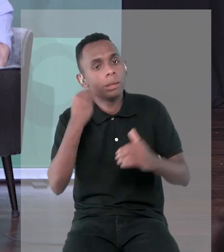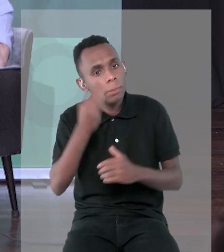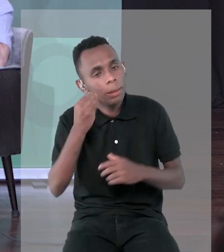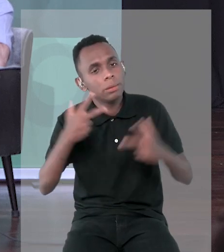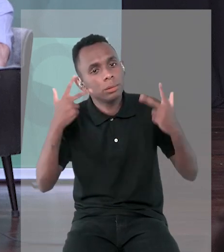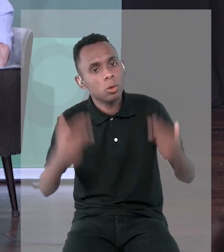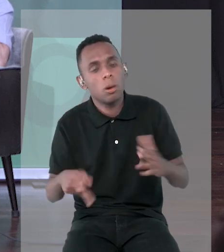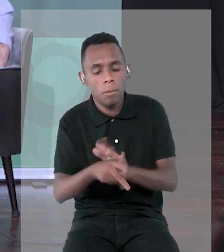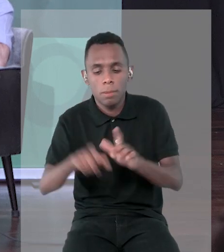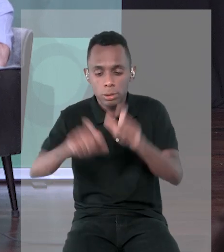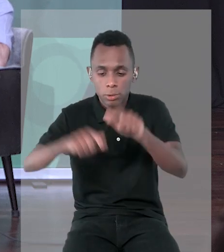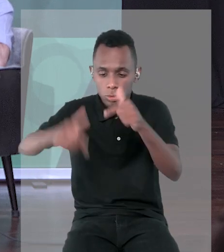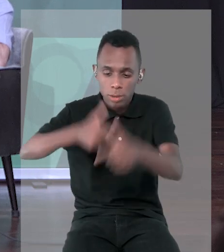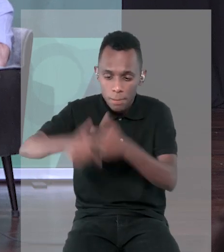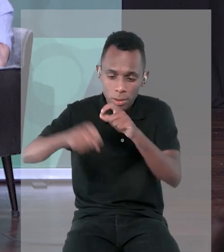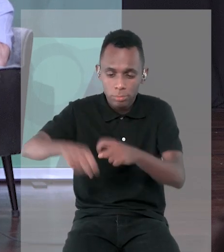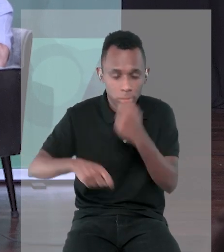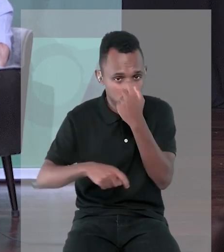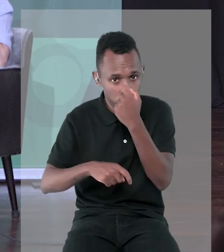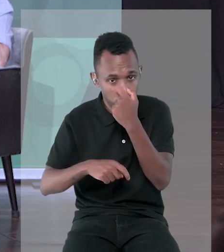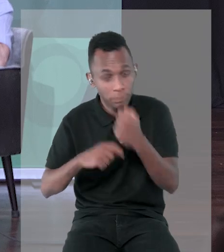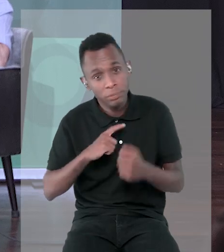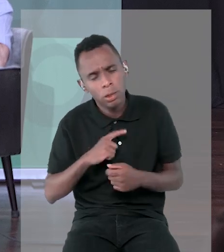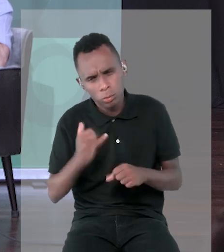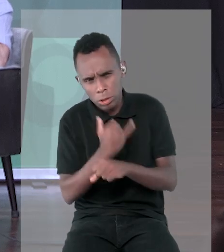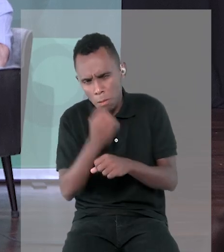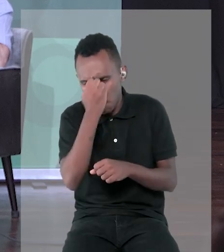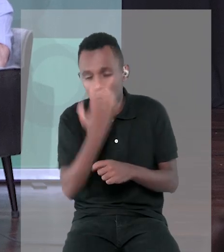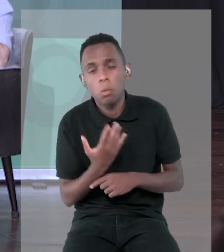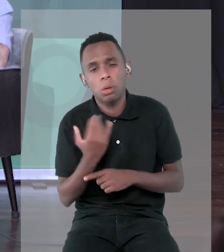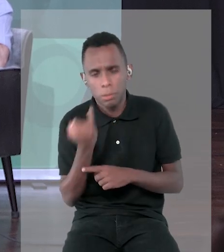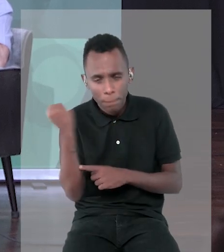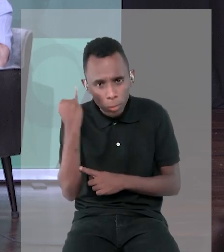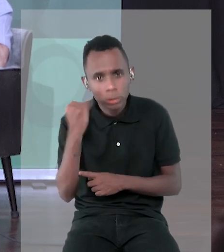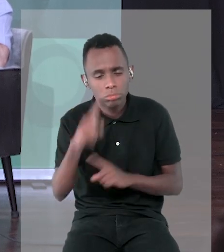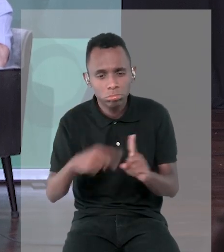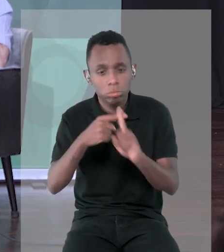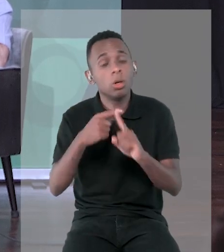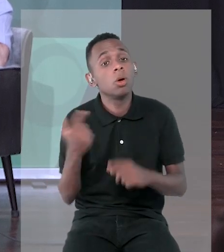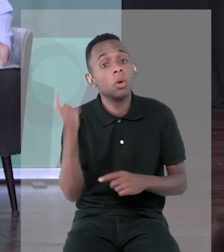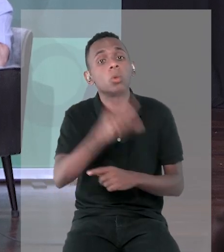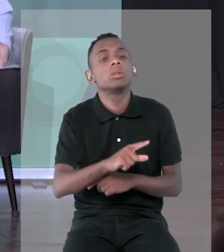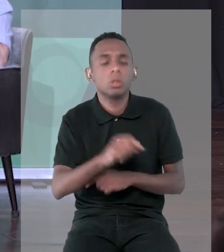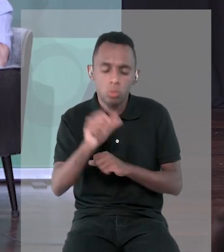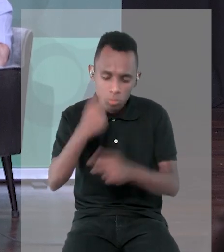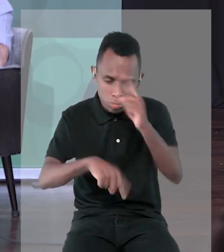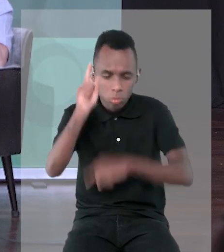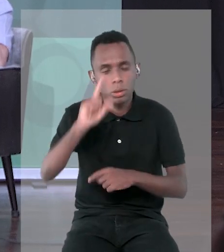daqui. Então, nós temos aqui uma ferramenta muito poderosa, e é graças a essa ferramenta que nós vamos conseguir operar essa